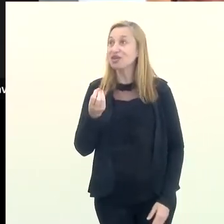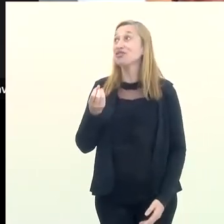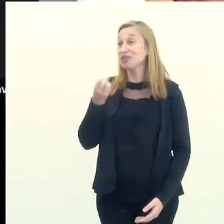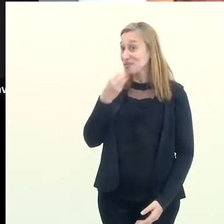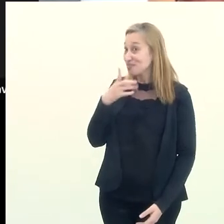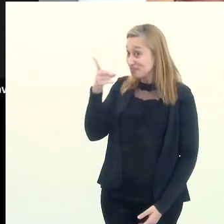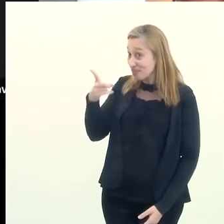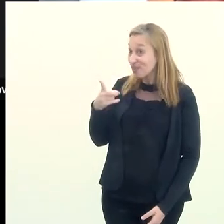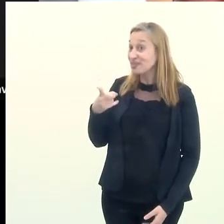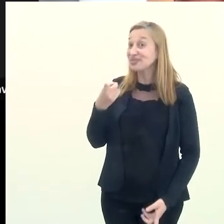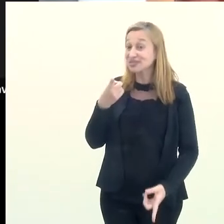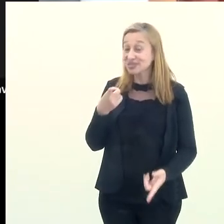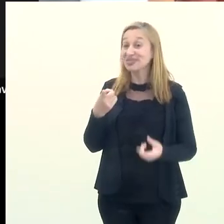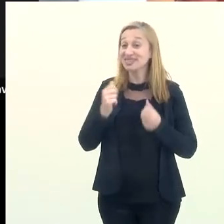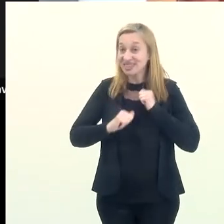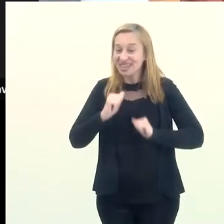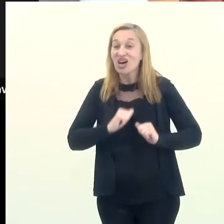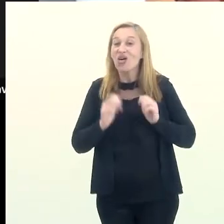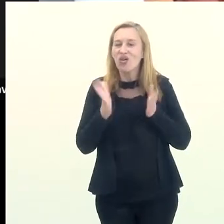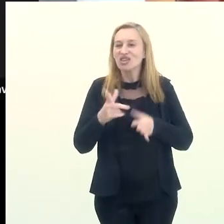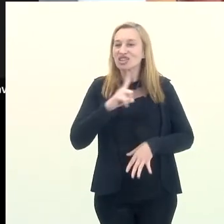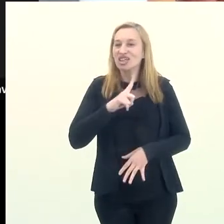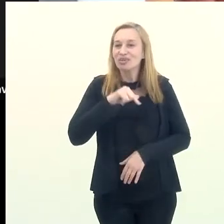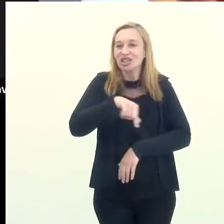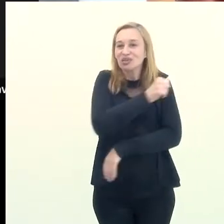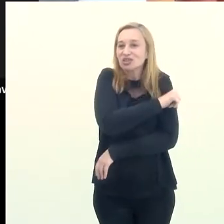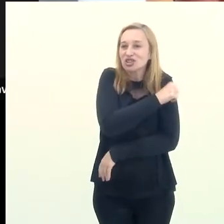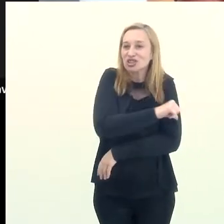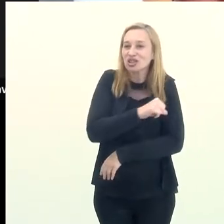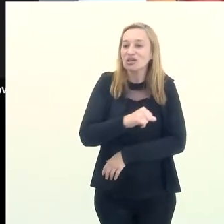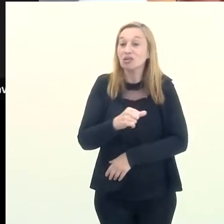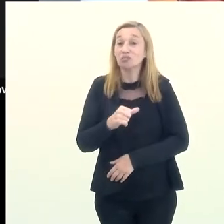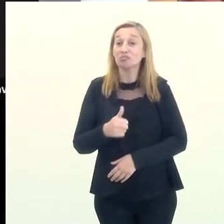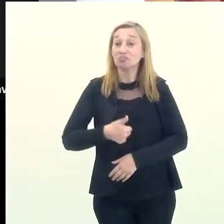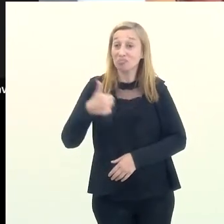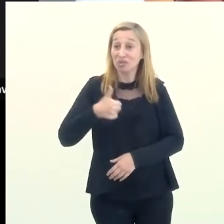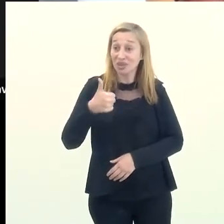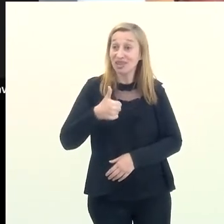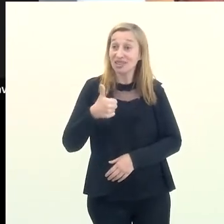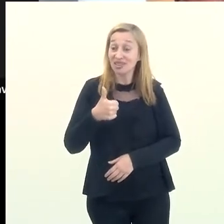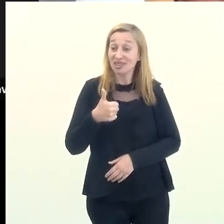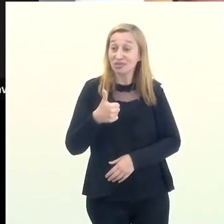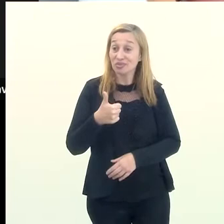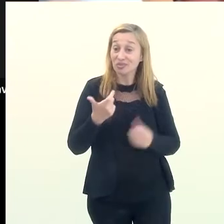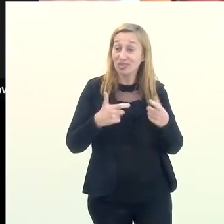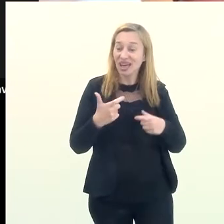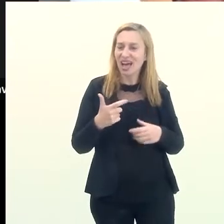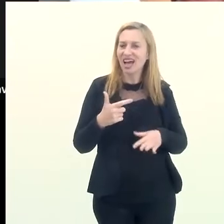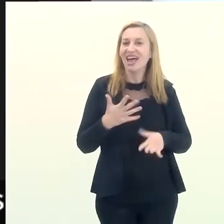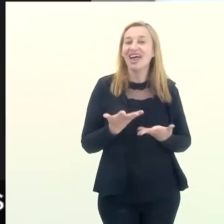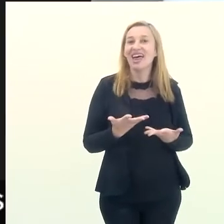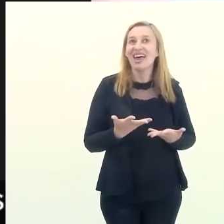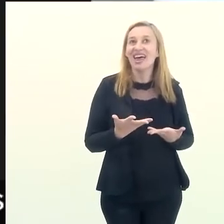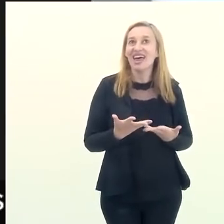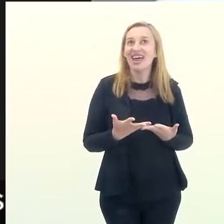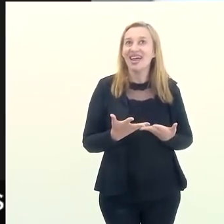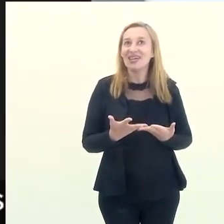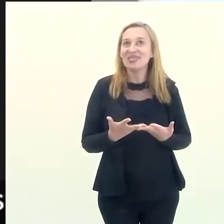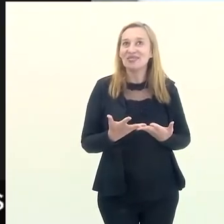também foi grande a expectativa na ocasião. Hoje nós temos aqui no Rio de Janeiro um equipamento de primeiríssimo nível, né?